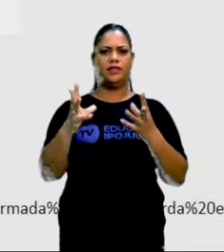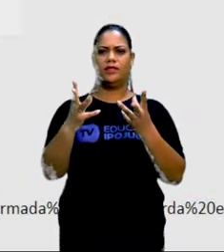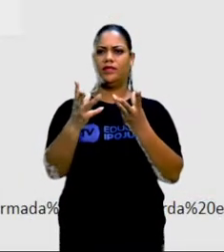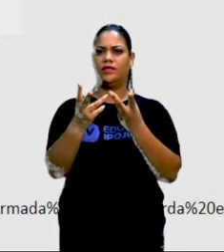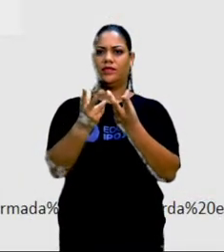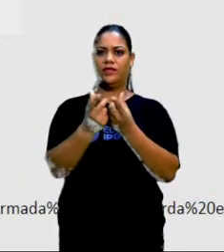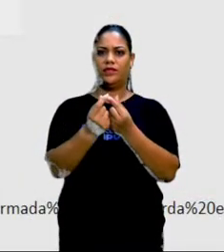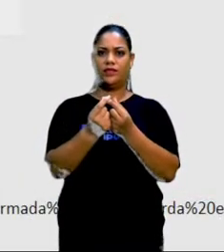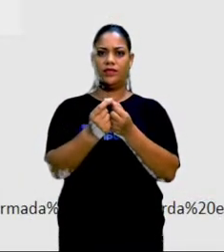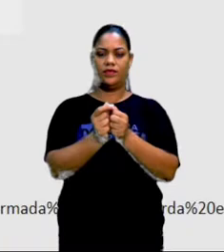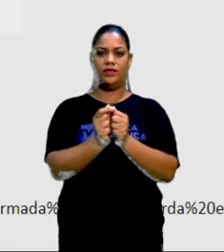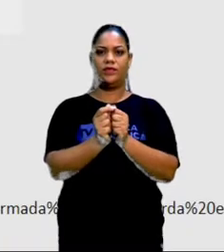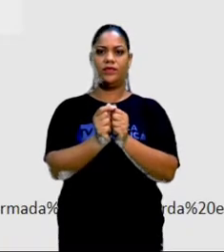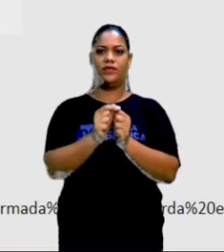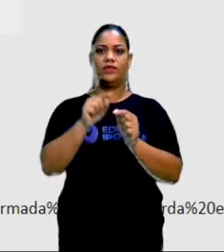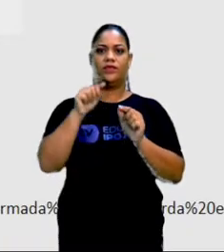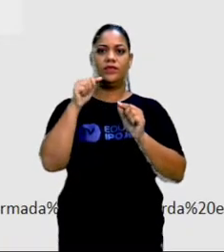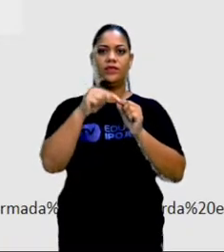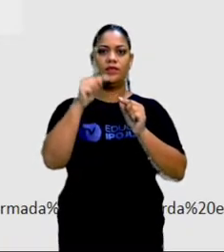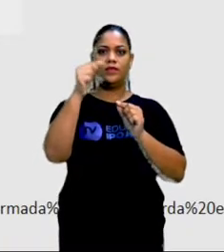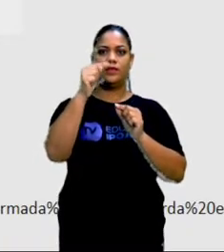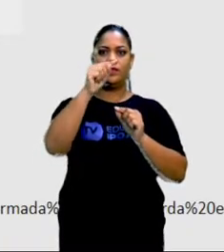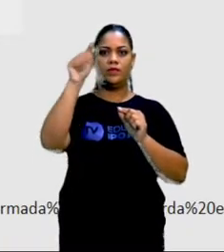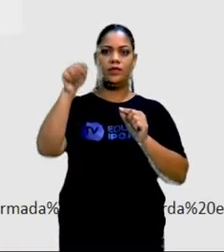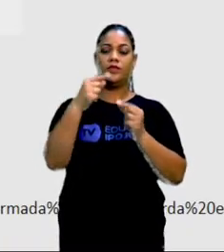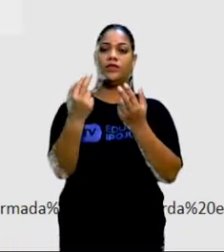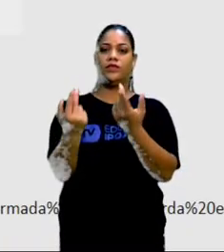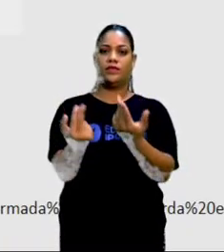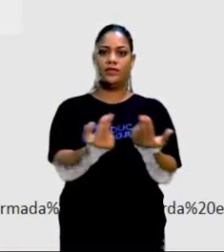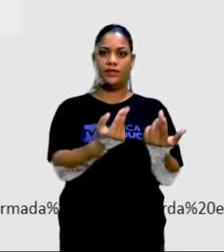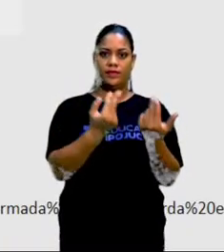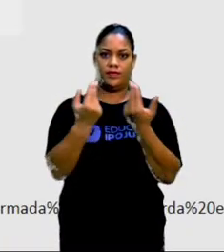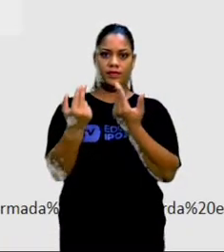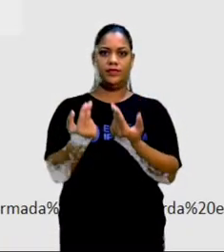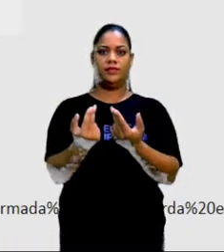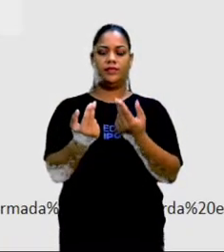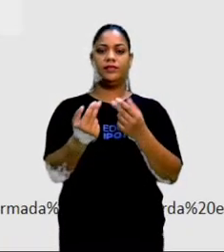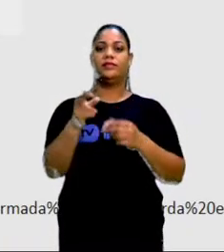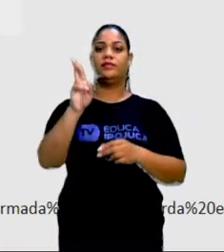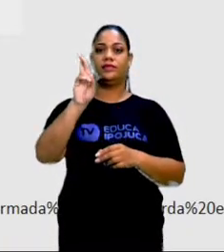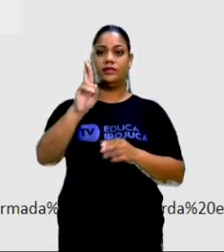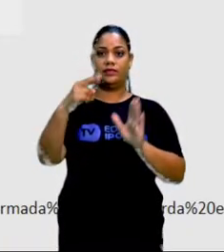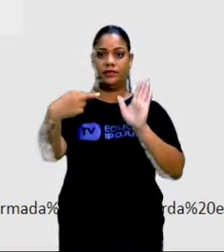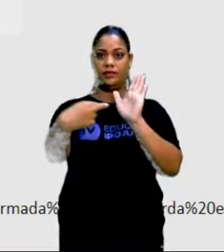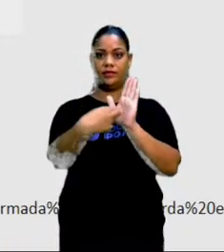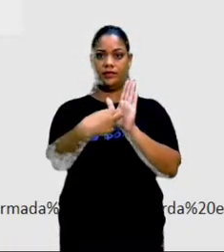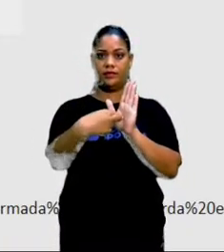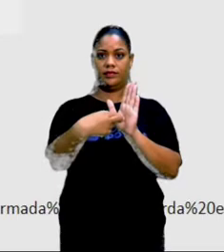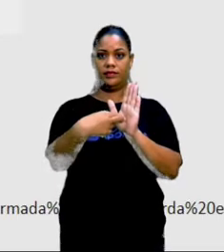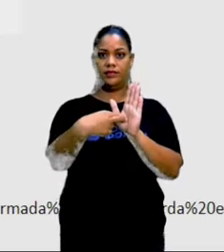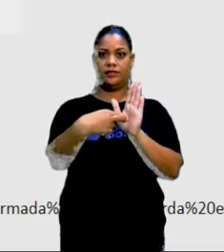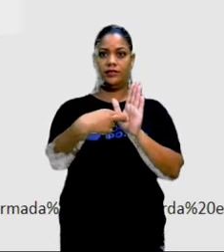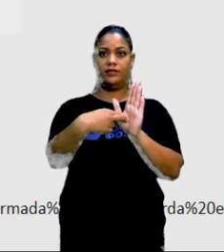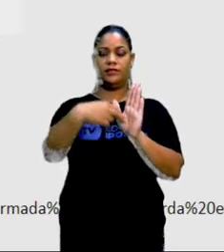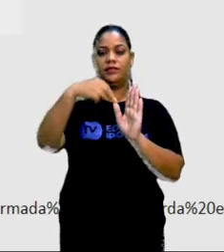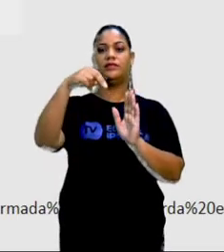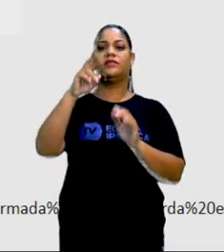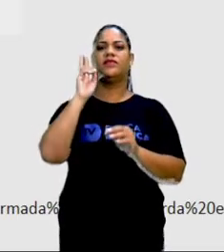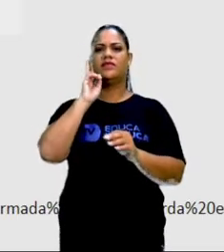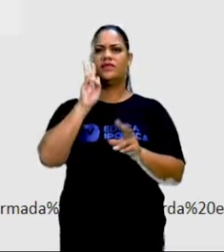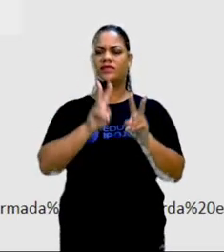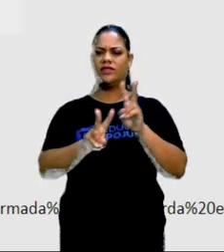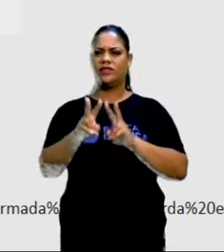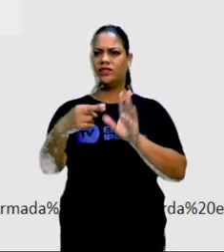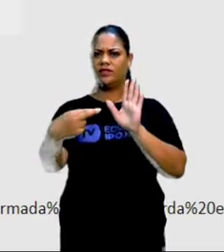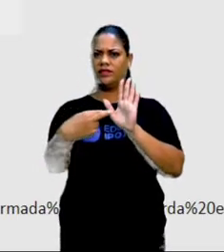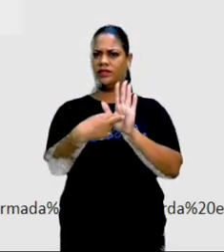todos os pontos que estão em uma mesma distância. R, né, que é do centro, note que o centro não